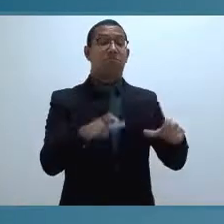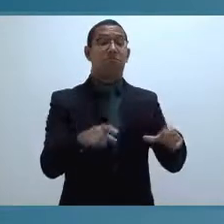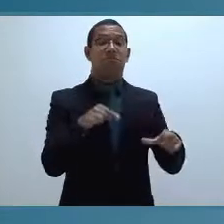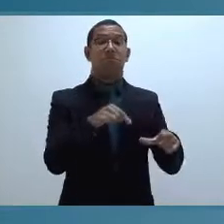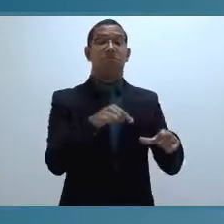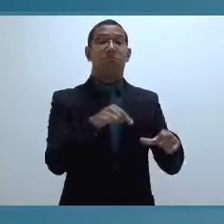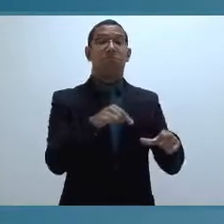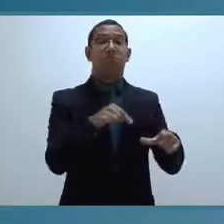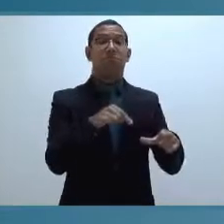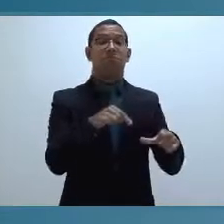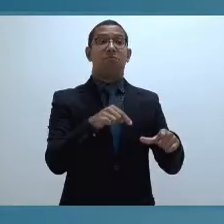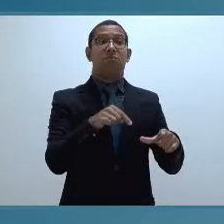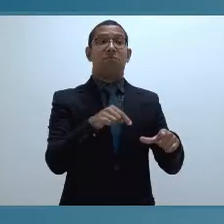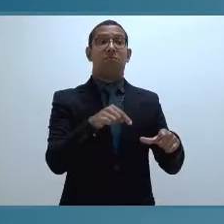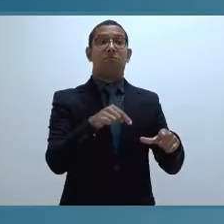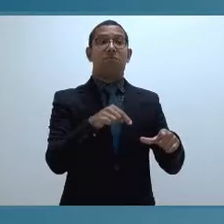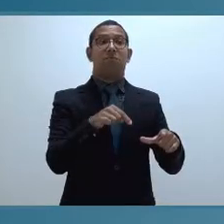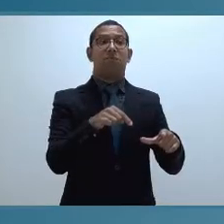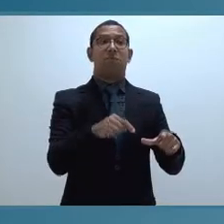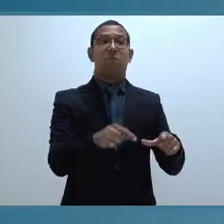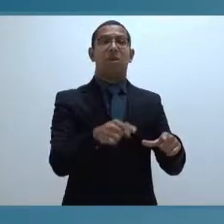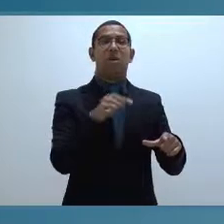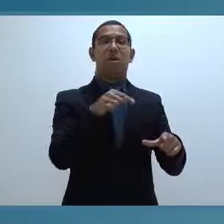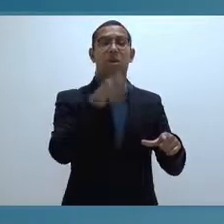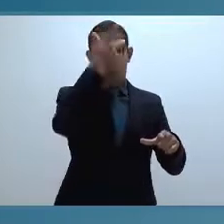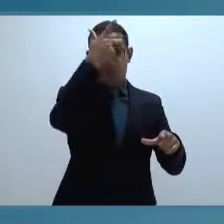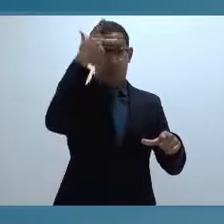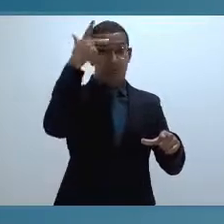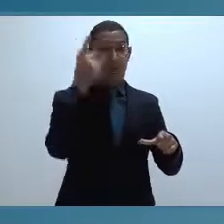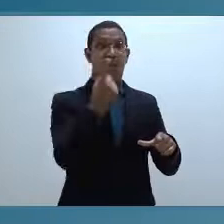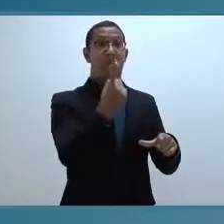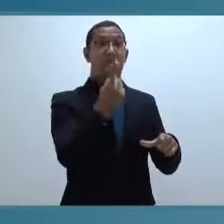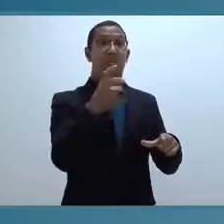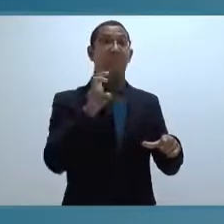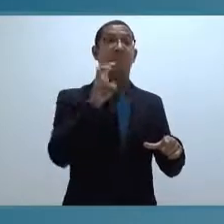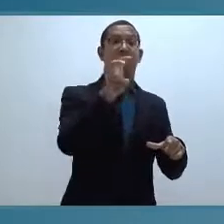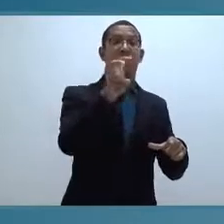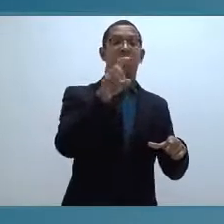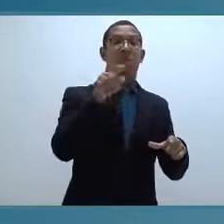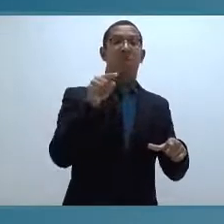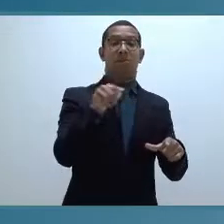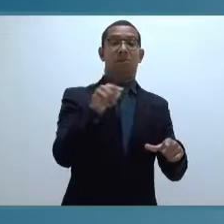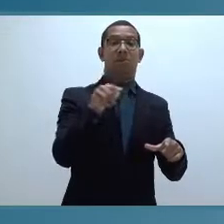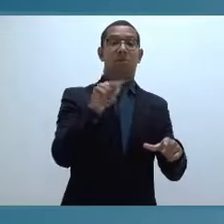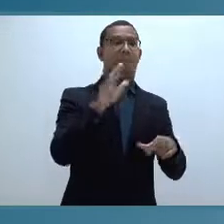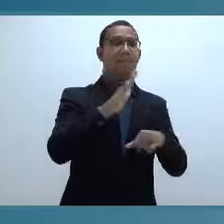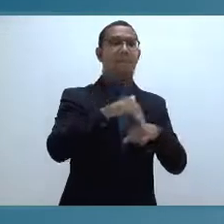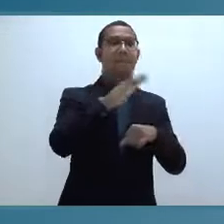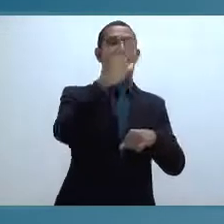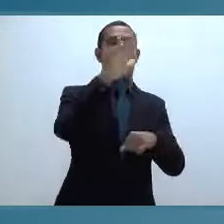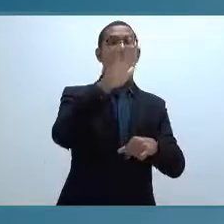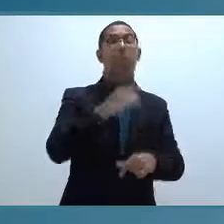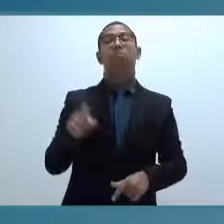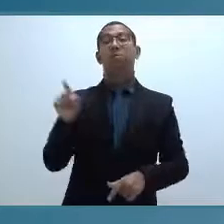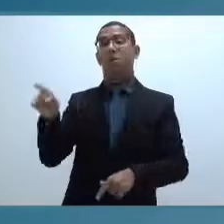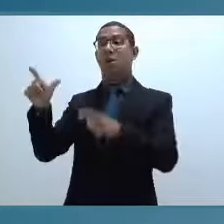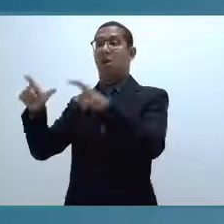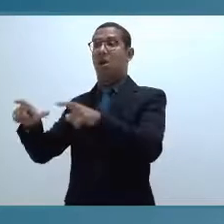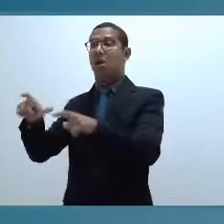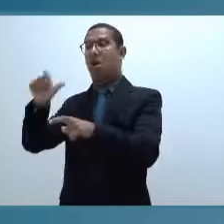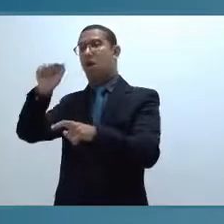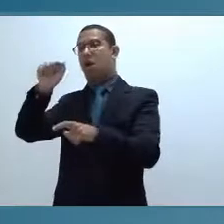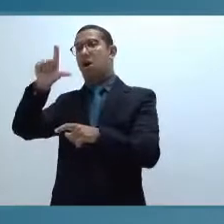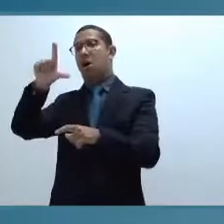cerca de 15.428 habitantes, estimativa do IGE, e o município de Altamira possui cerca de